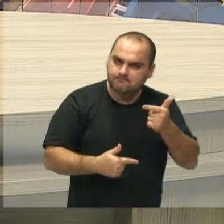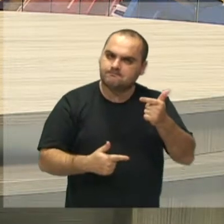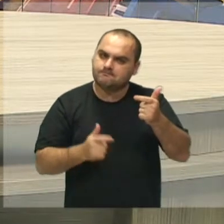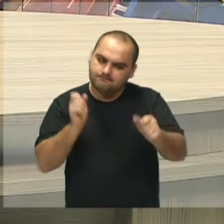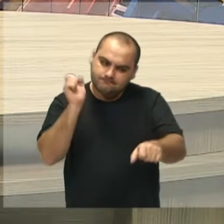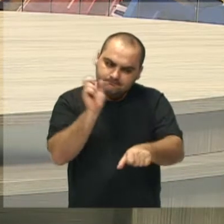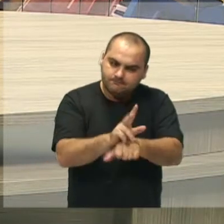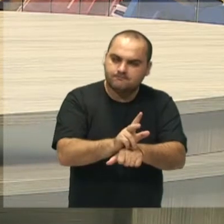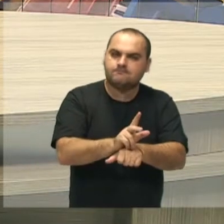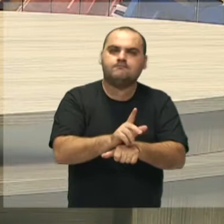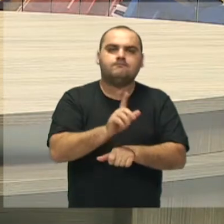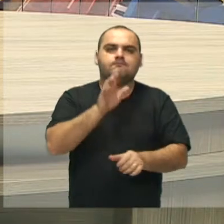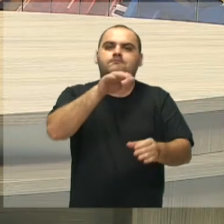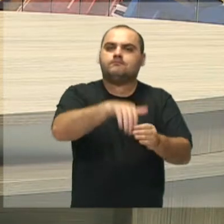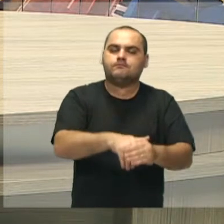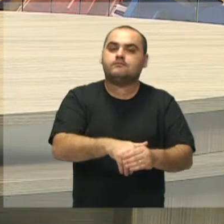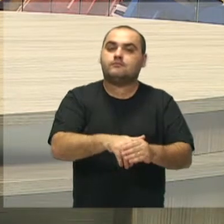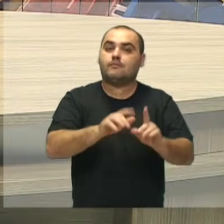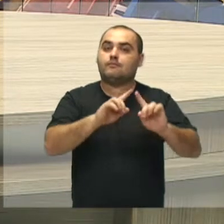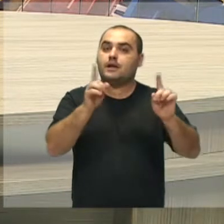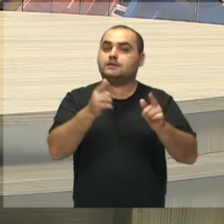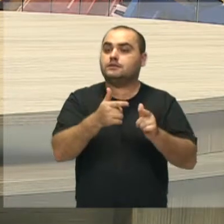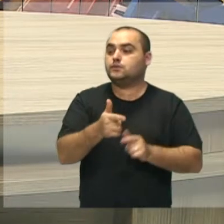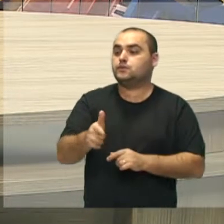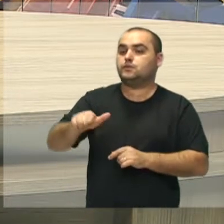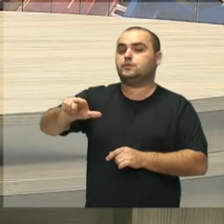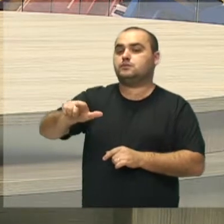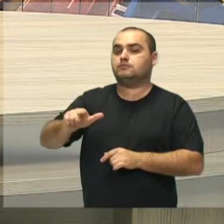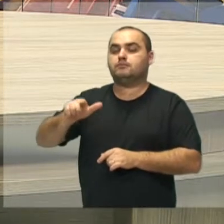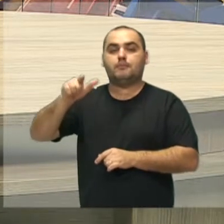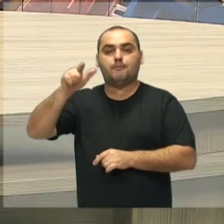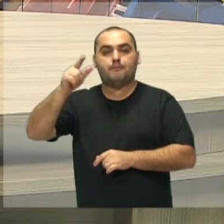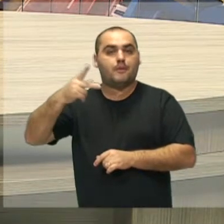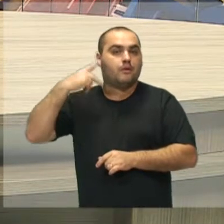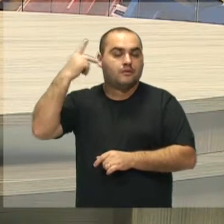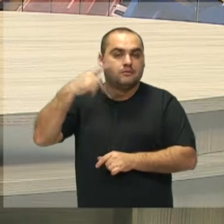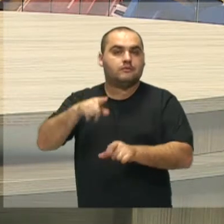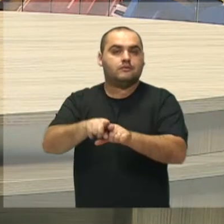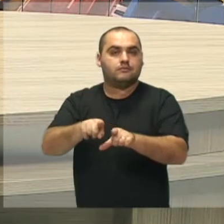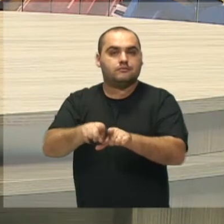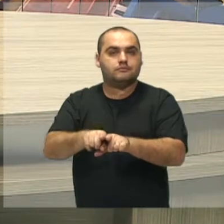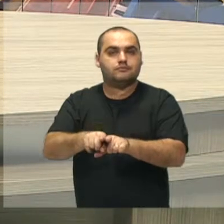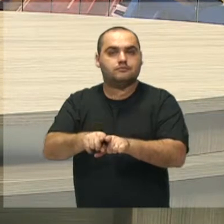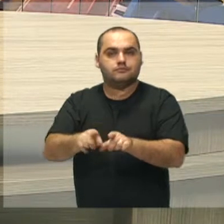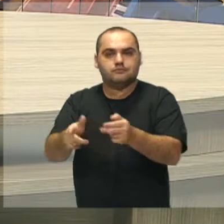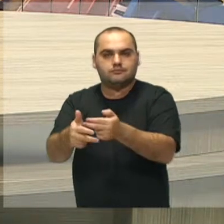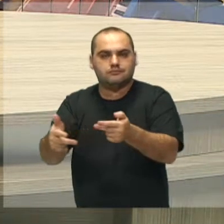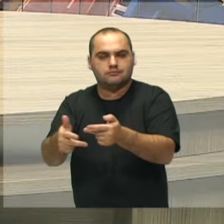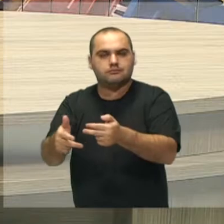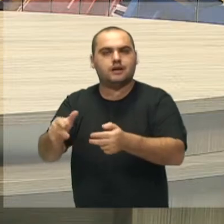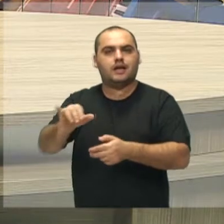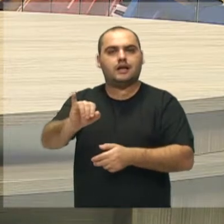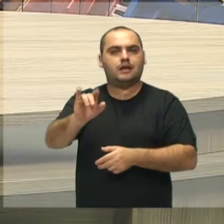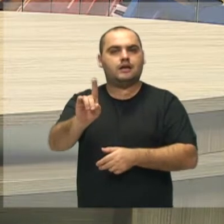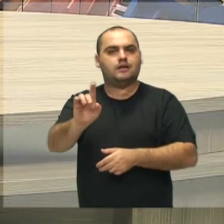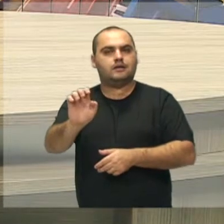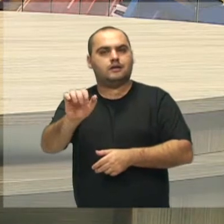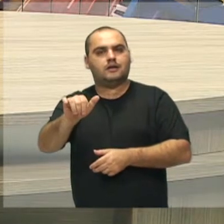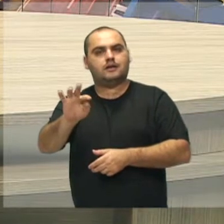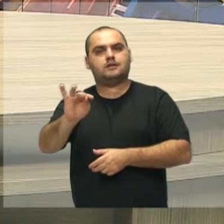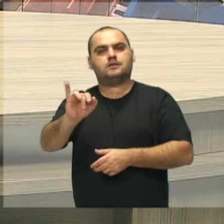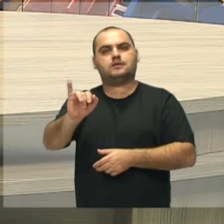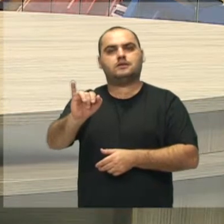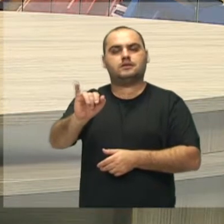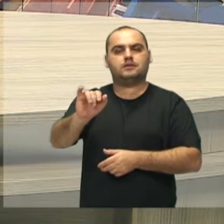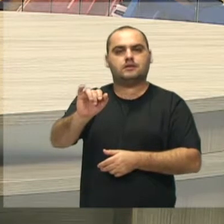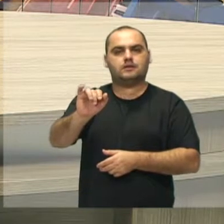semelhantes, mas nós temos também do outro espectro político as pautas identitárias e os grupos e partidos